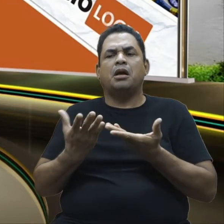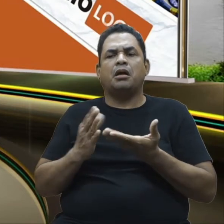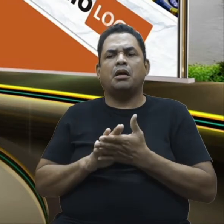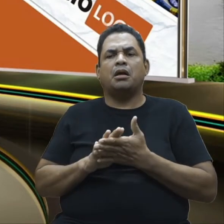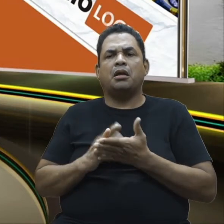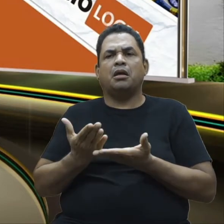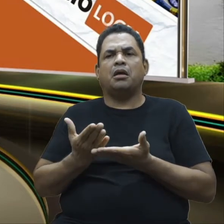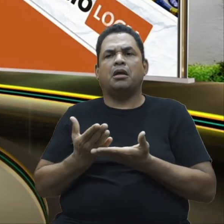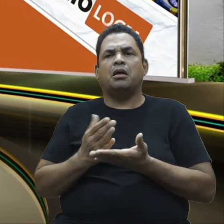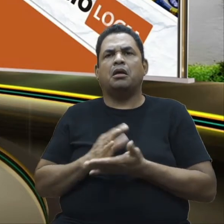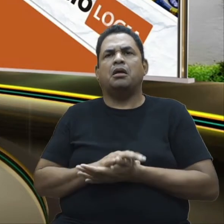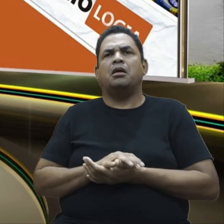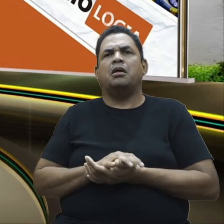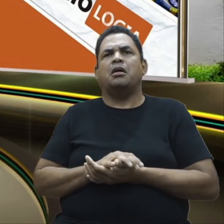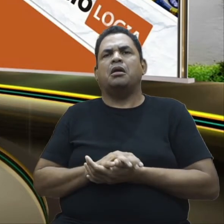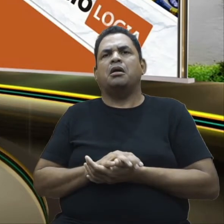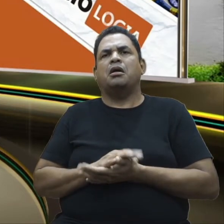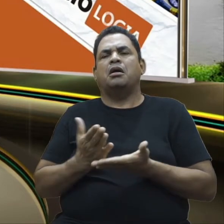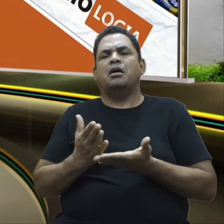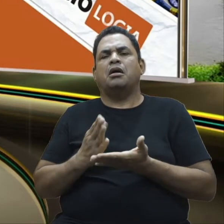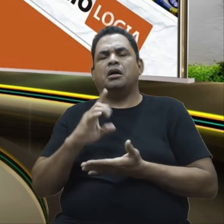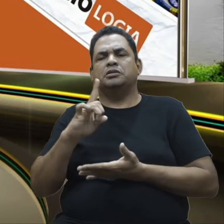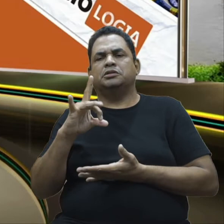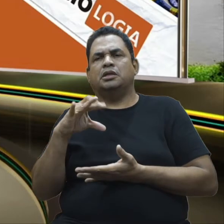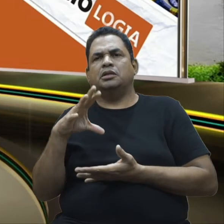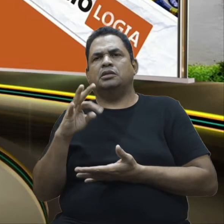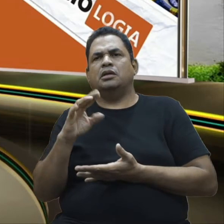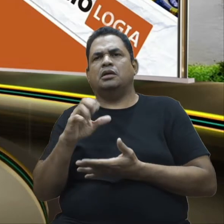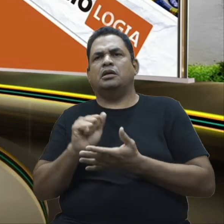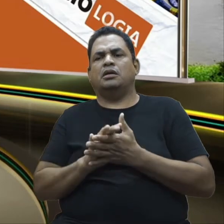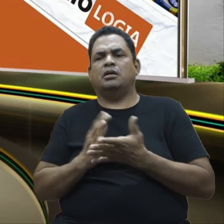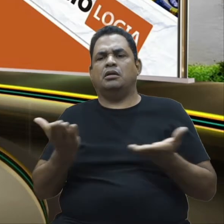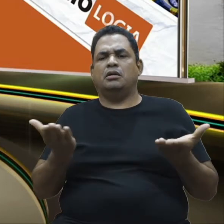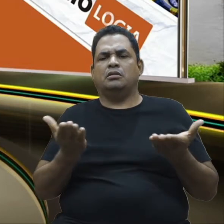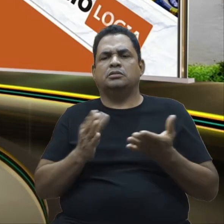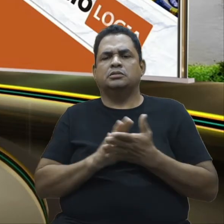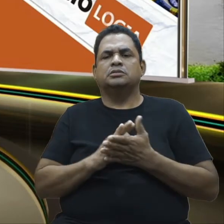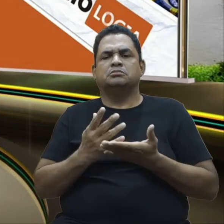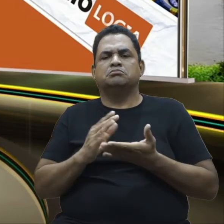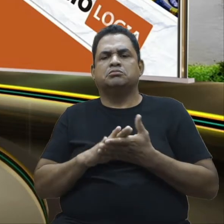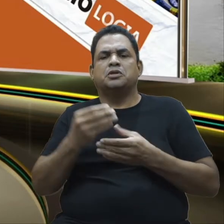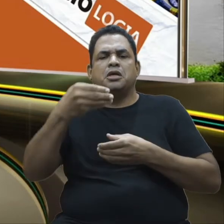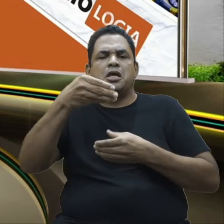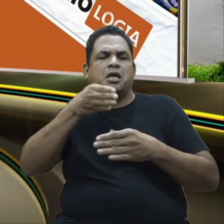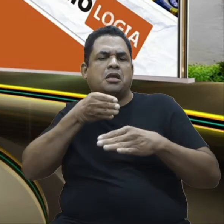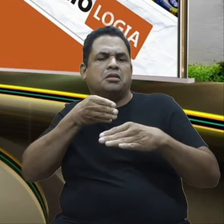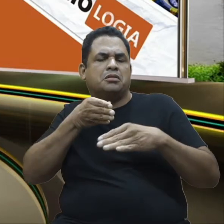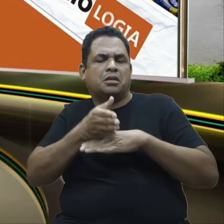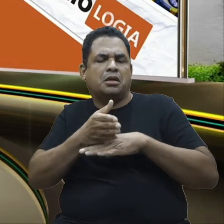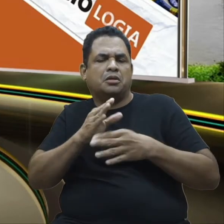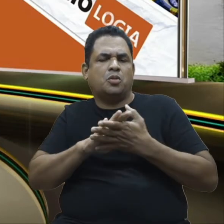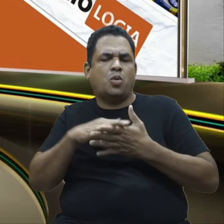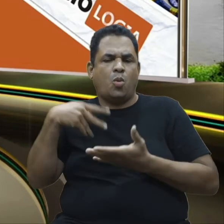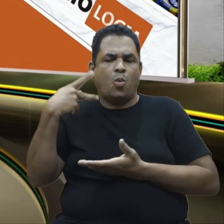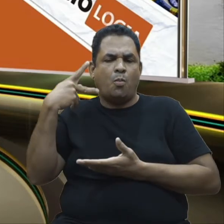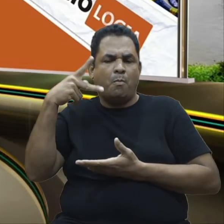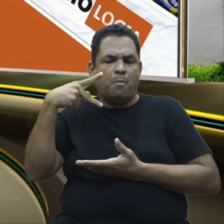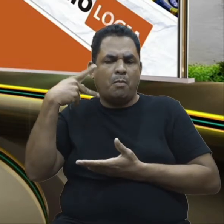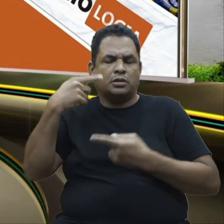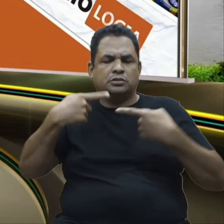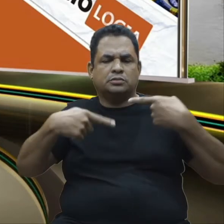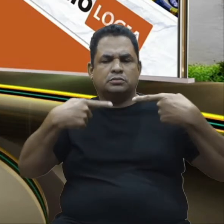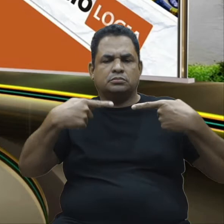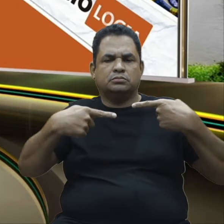cargo, né? Então, a gente pode se filiar a um partido político, nós temos essa liberdade, defender as